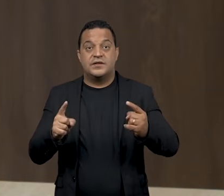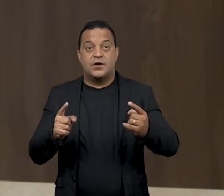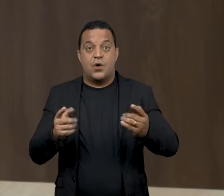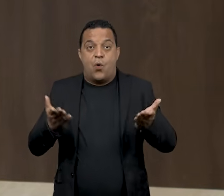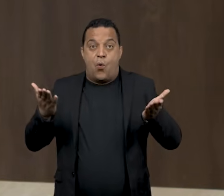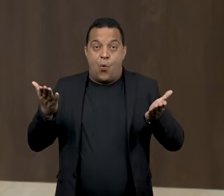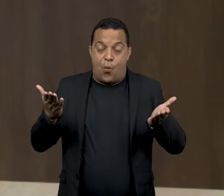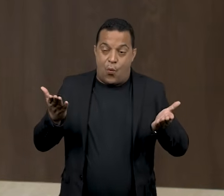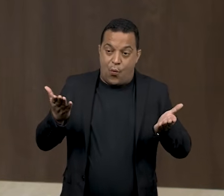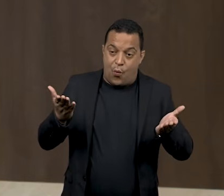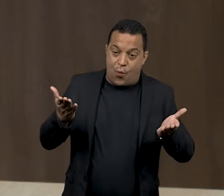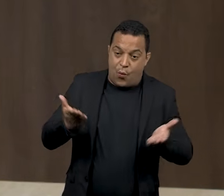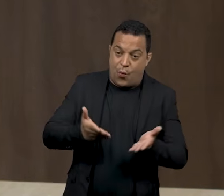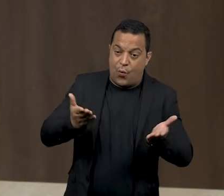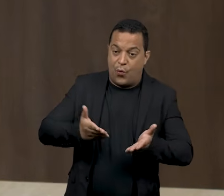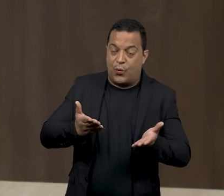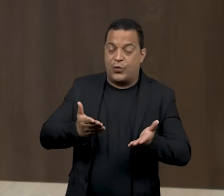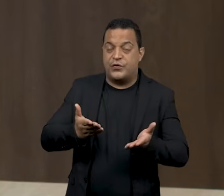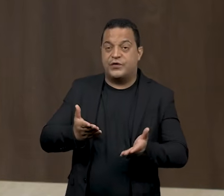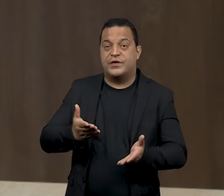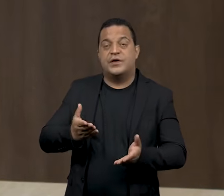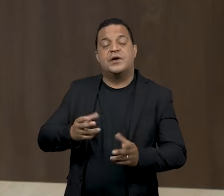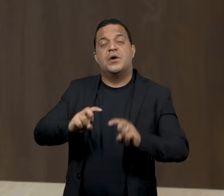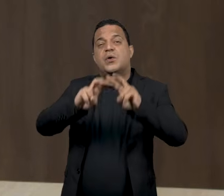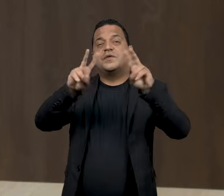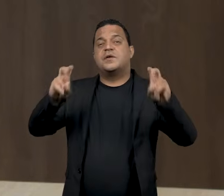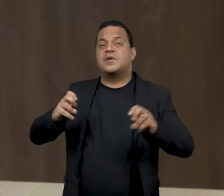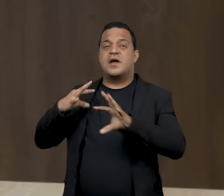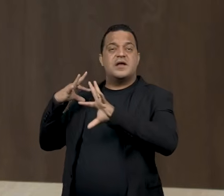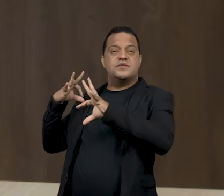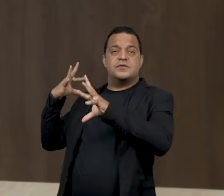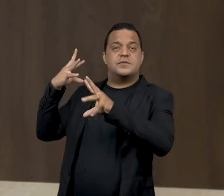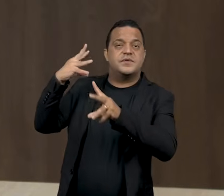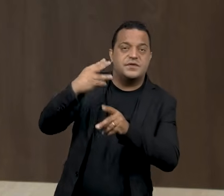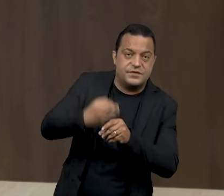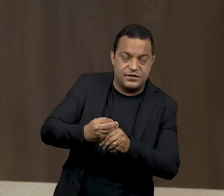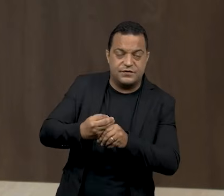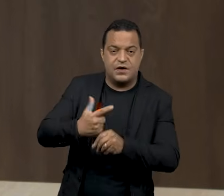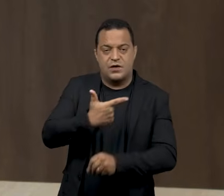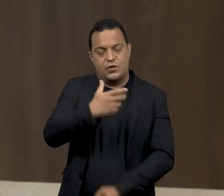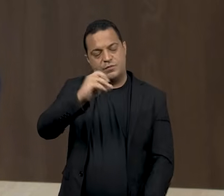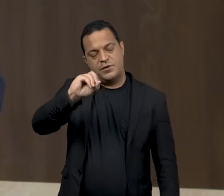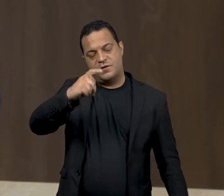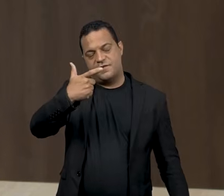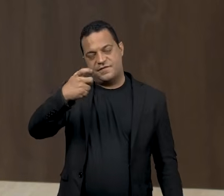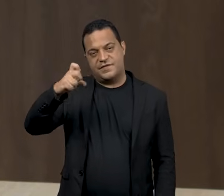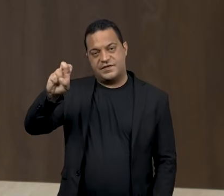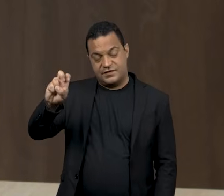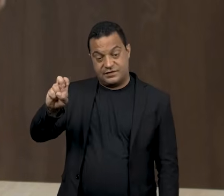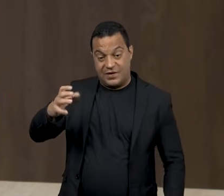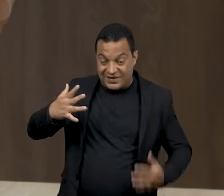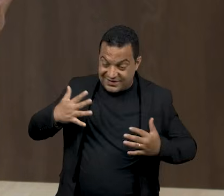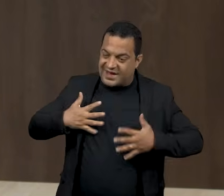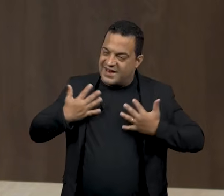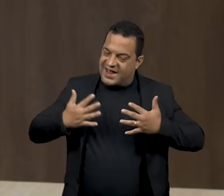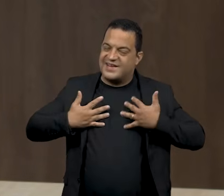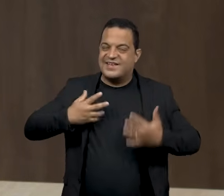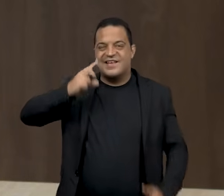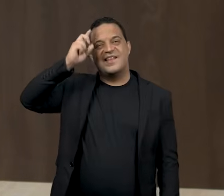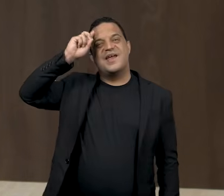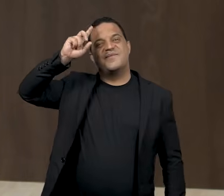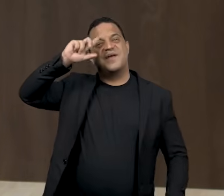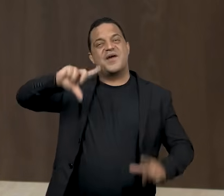ensinamentos. Mas nesse episódio, o tema é Retrospectiva 2025, por isso nós estamos tendo essa alegria